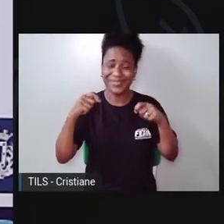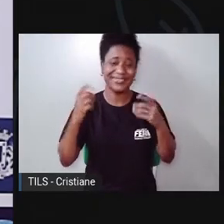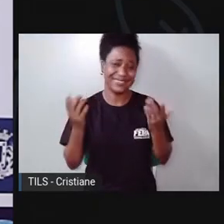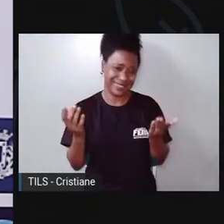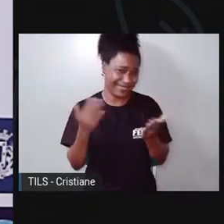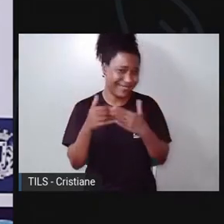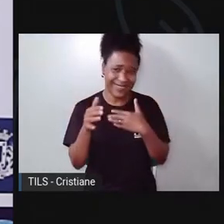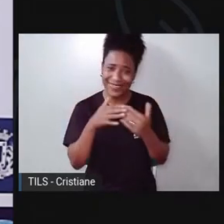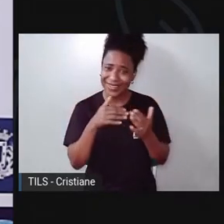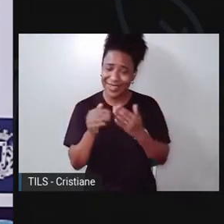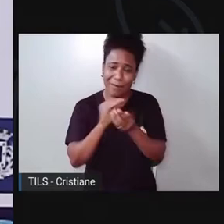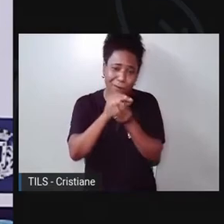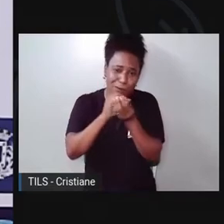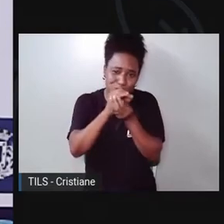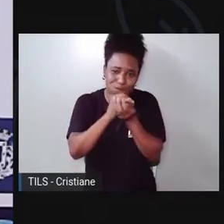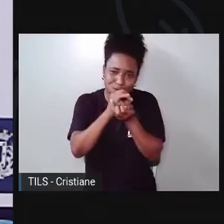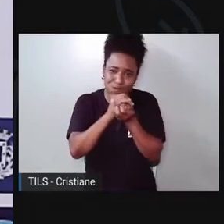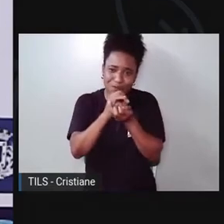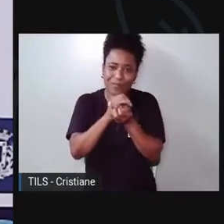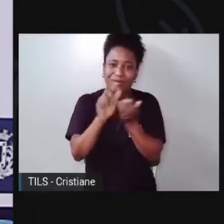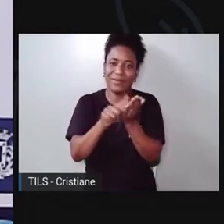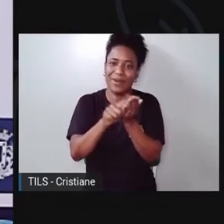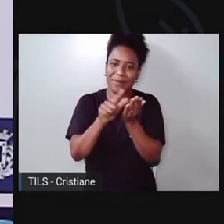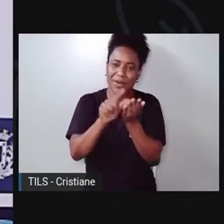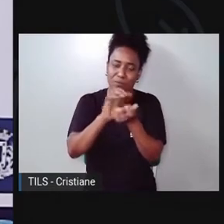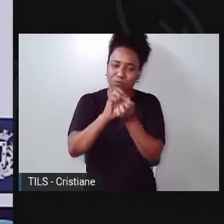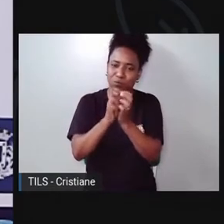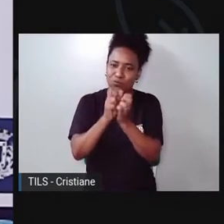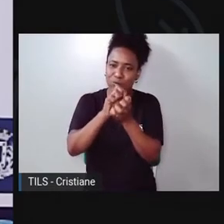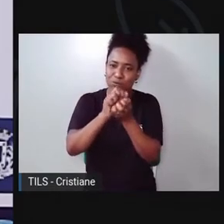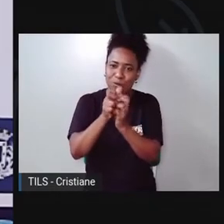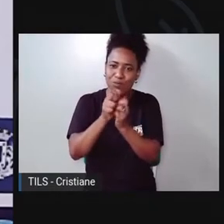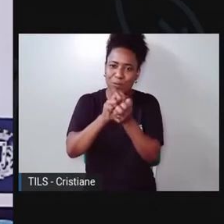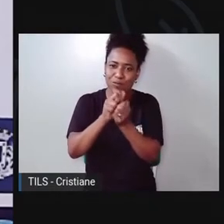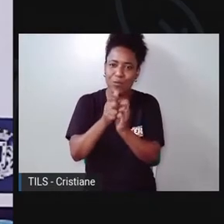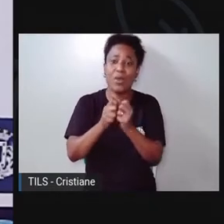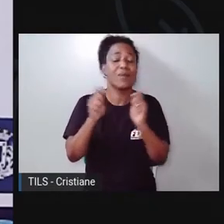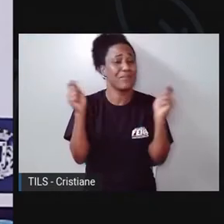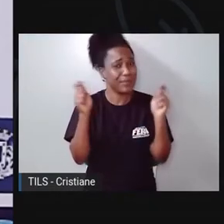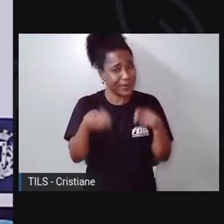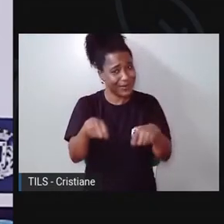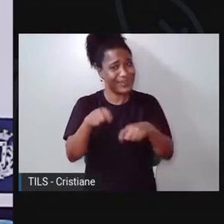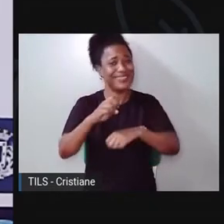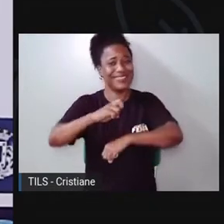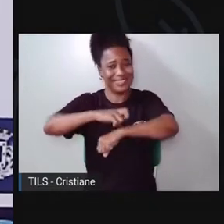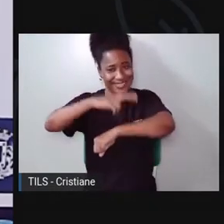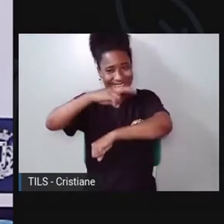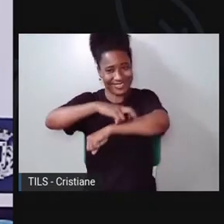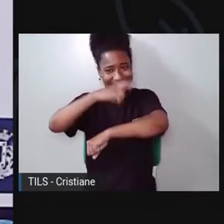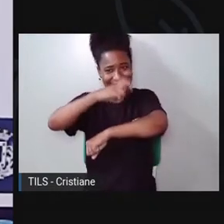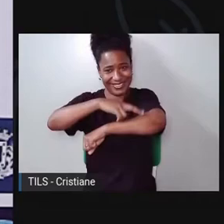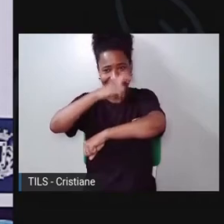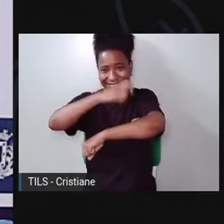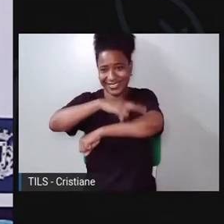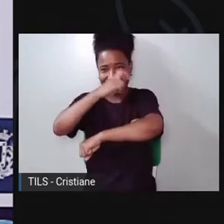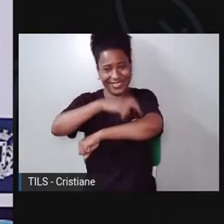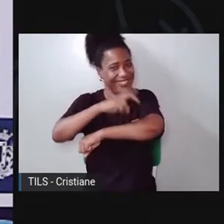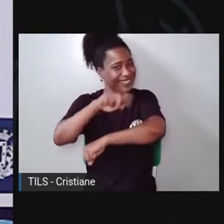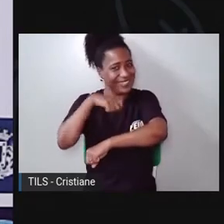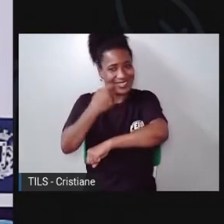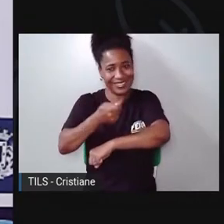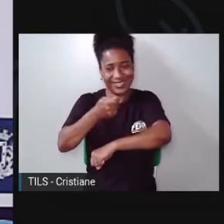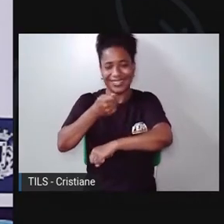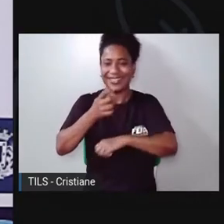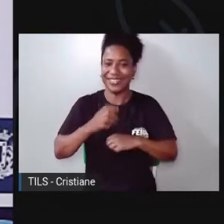papel dá para fazer assim bem enroladinho bem amassadinha e vai virar um grilo